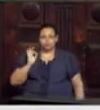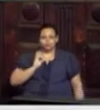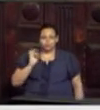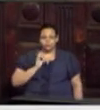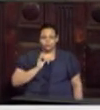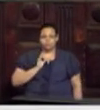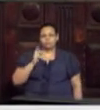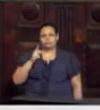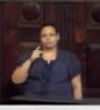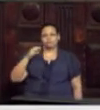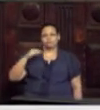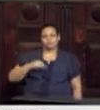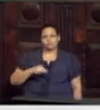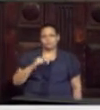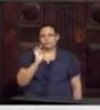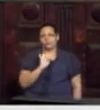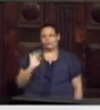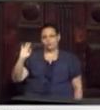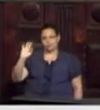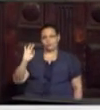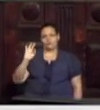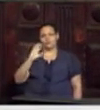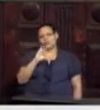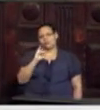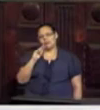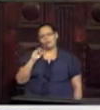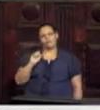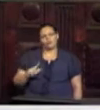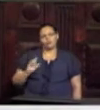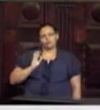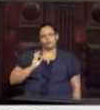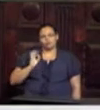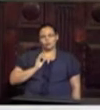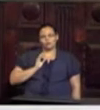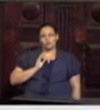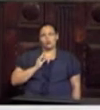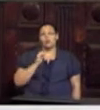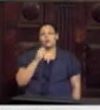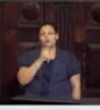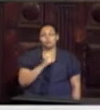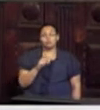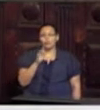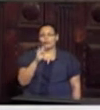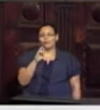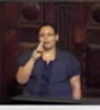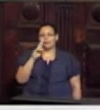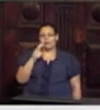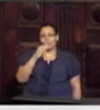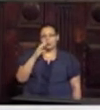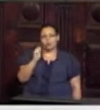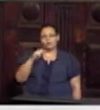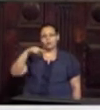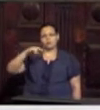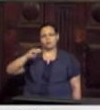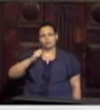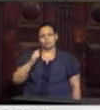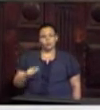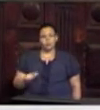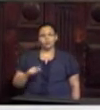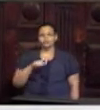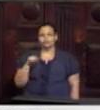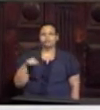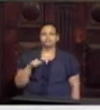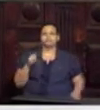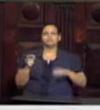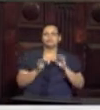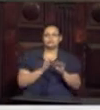Polícia Militar, com a Polícia Civil e com a Força Nacional. Uma operação muito simples na sua